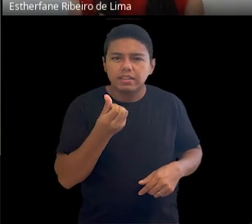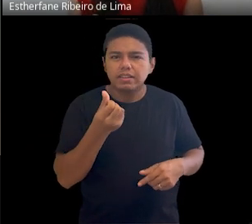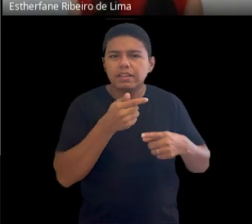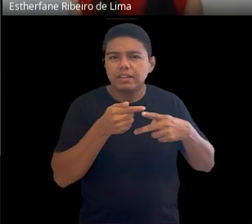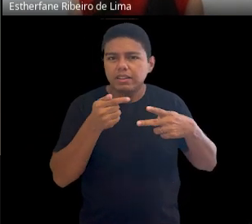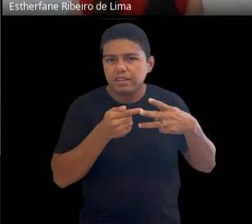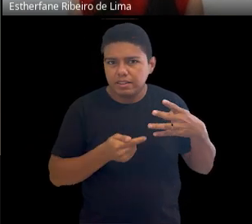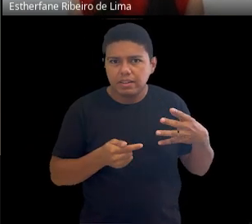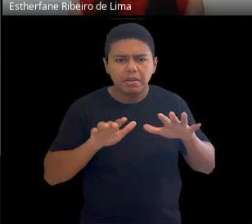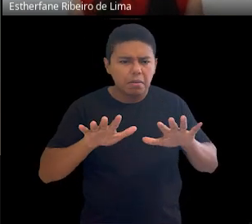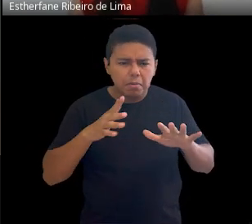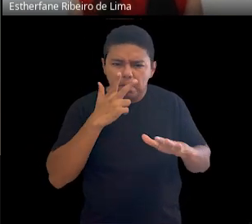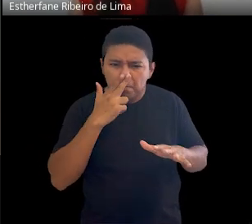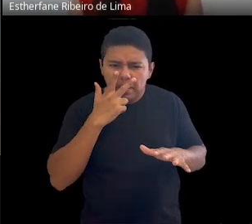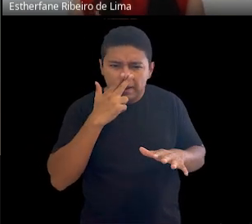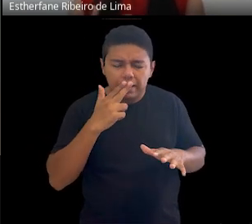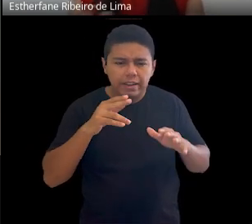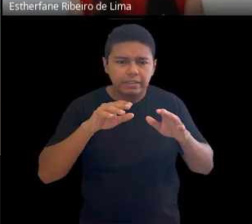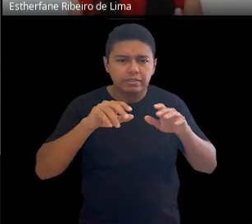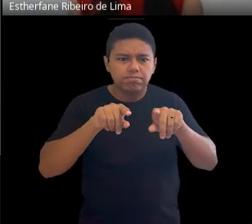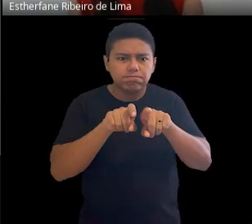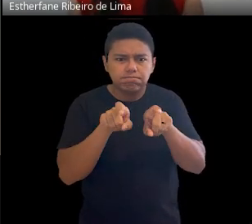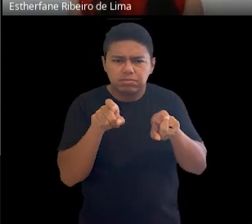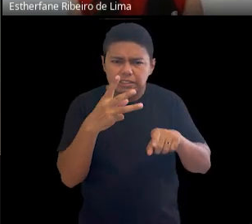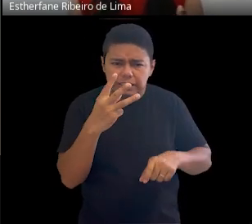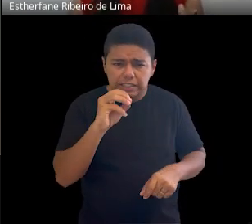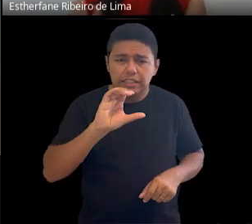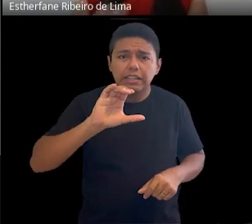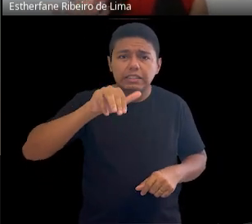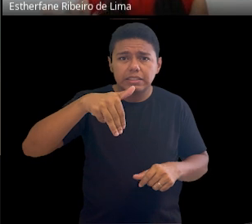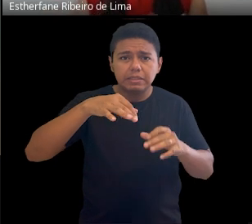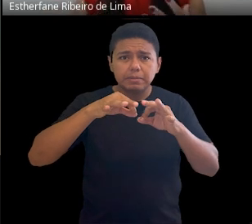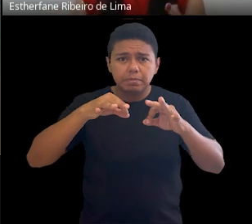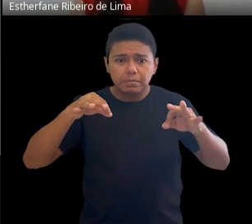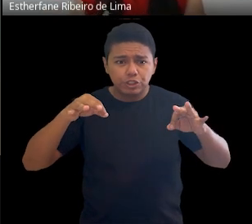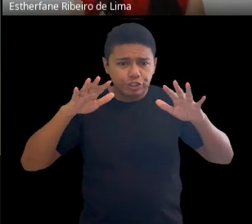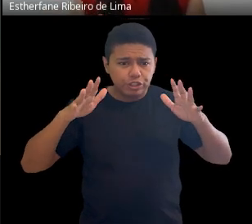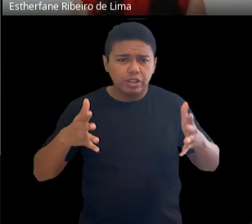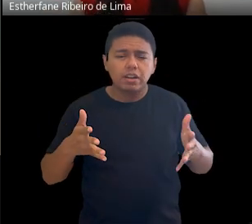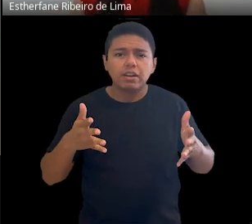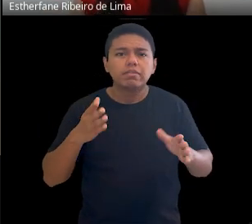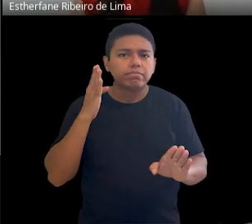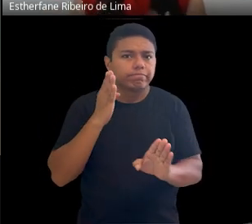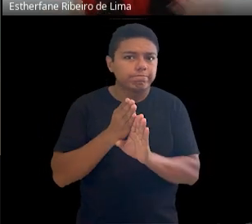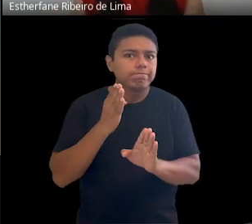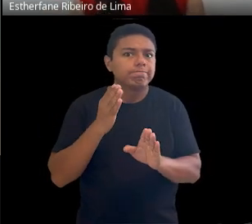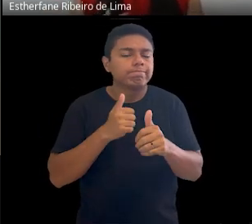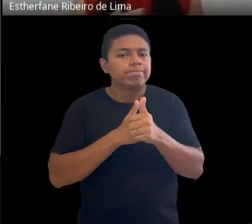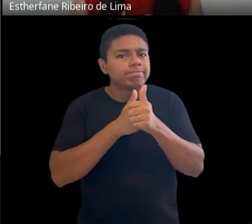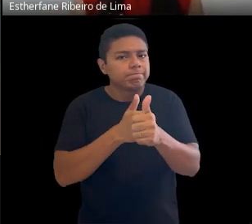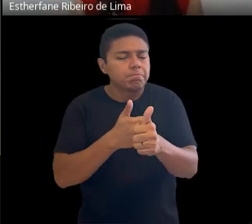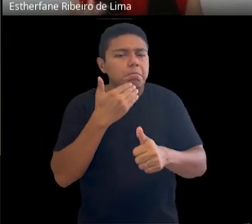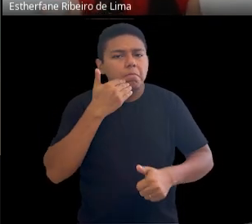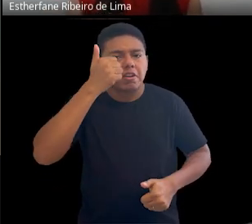30 centímetros. Isso está certo? Então, poder identificar, para poder realizar um acompanhamento melhor, para saber